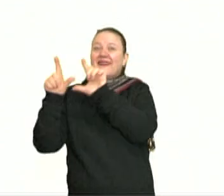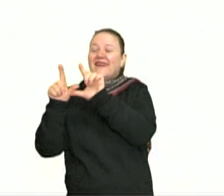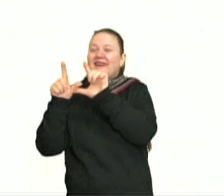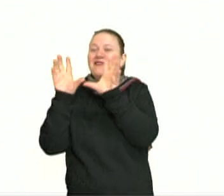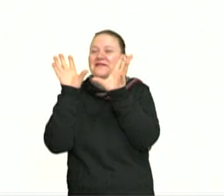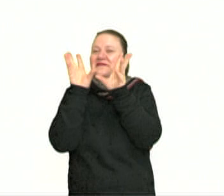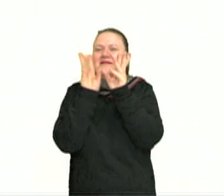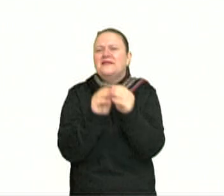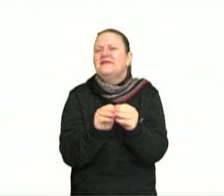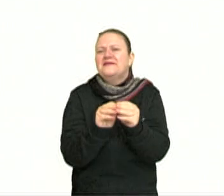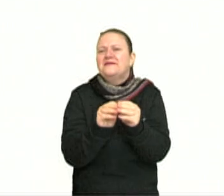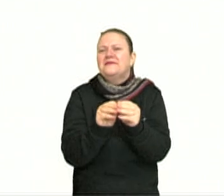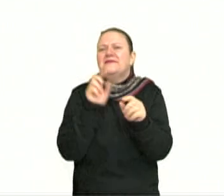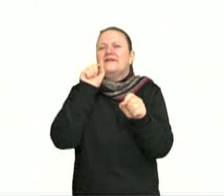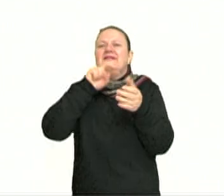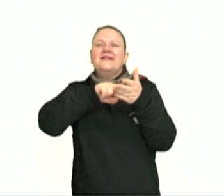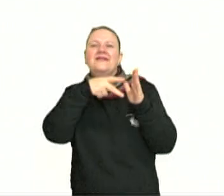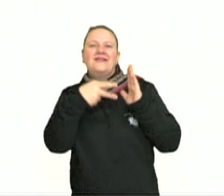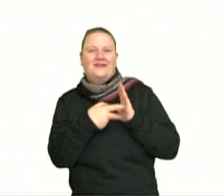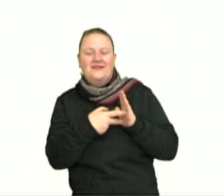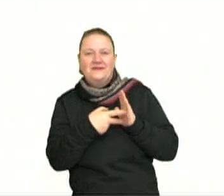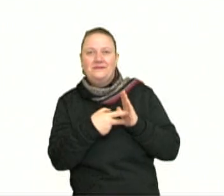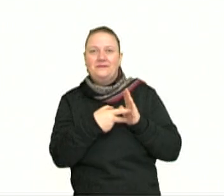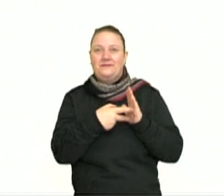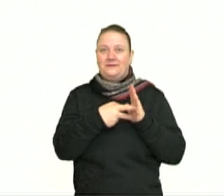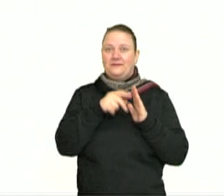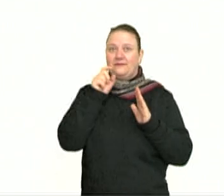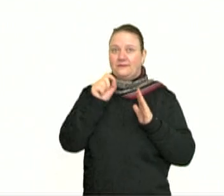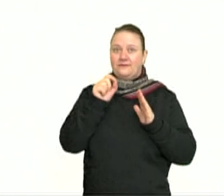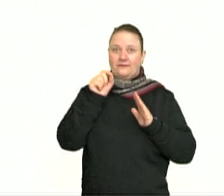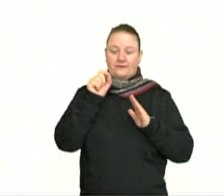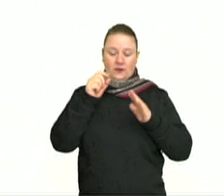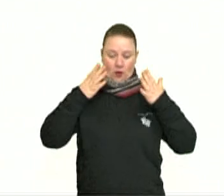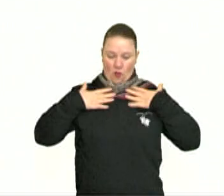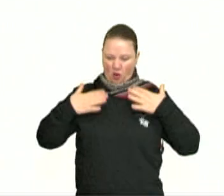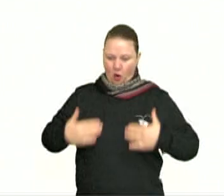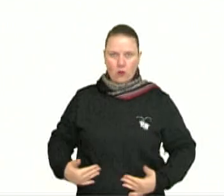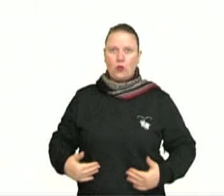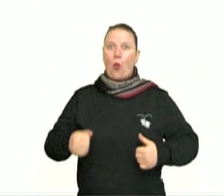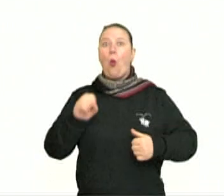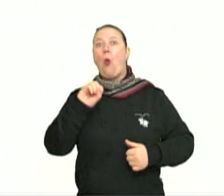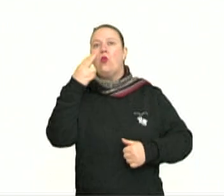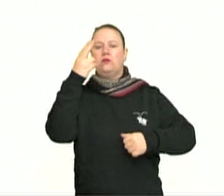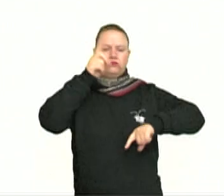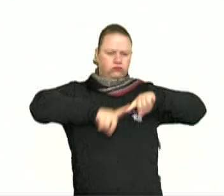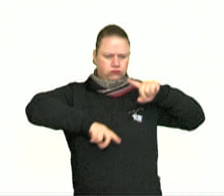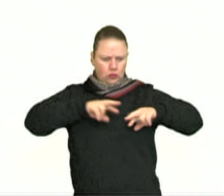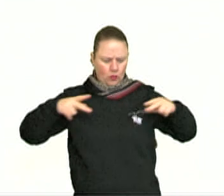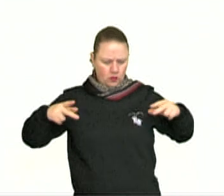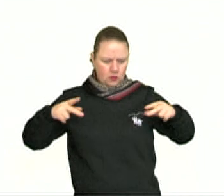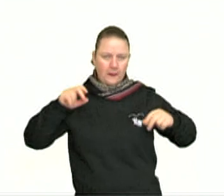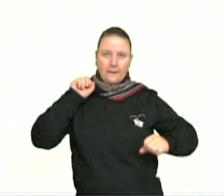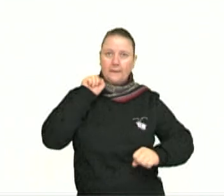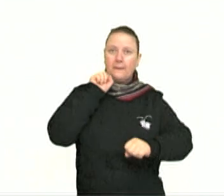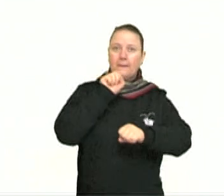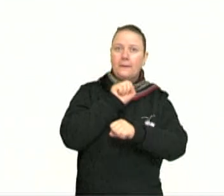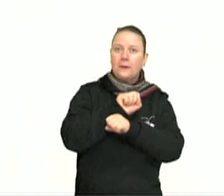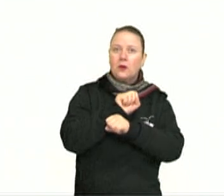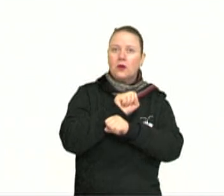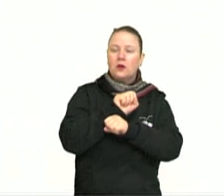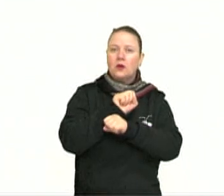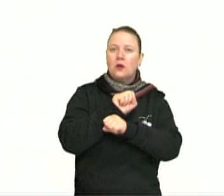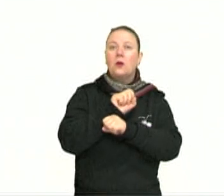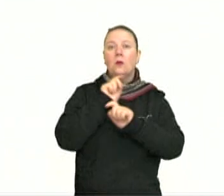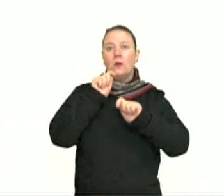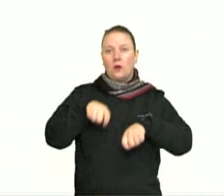isso quer dizer, né? Quer dizer que a tendência dos corpos é de permanecer em equilíbrio, certo? Esse equilíbrio pode